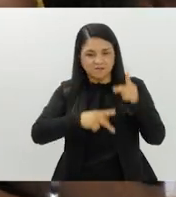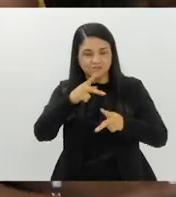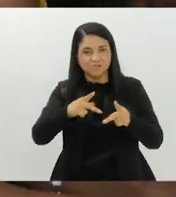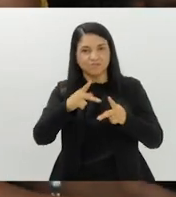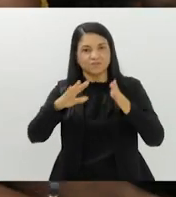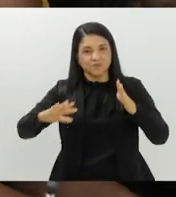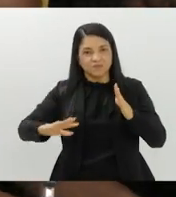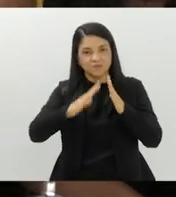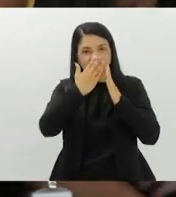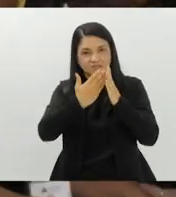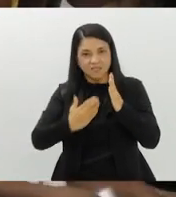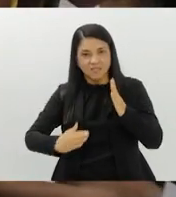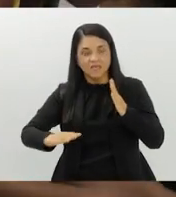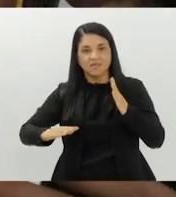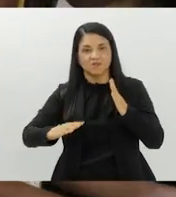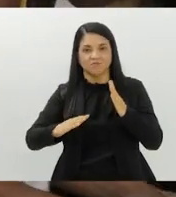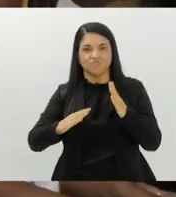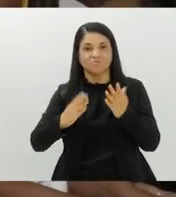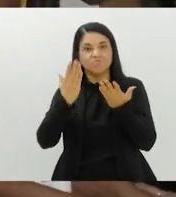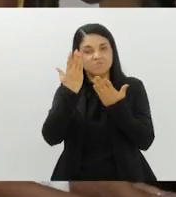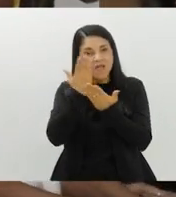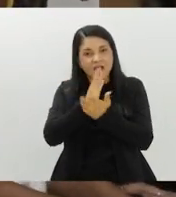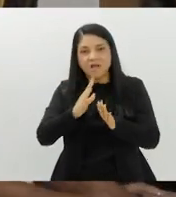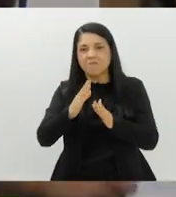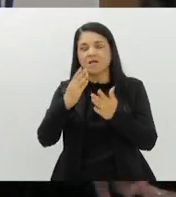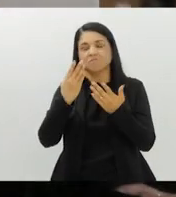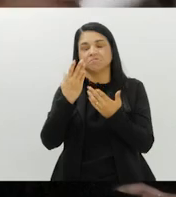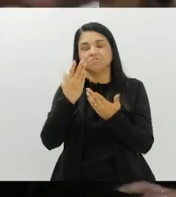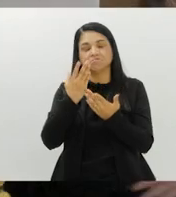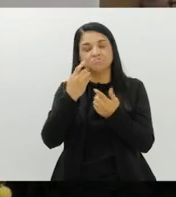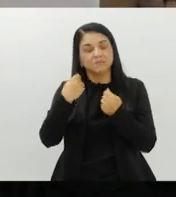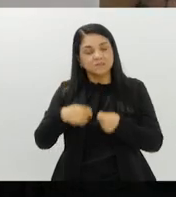isso tem que acabar. E